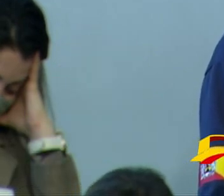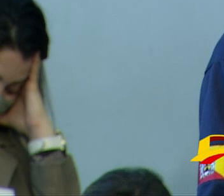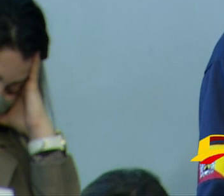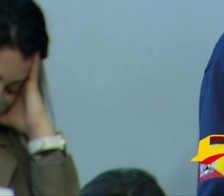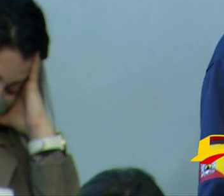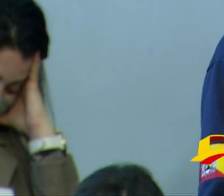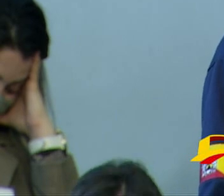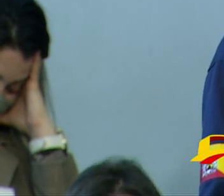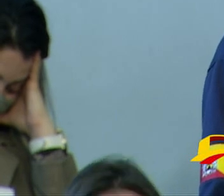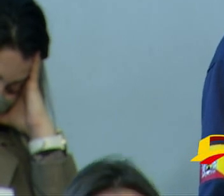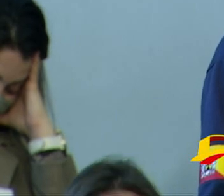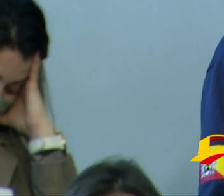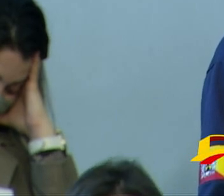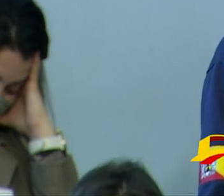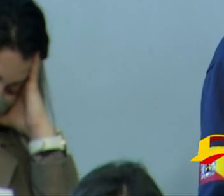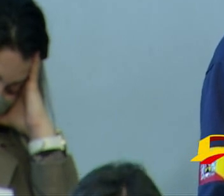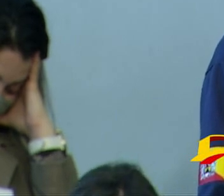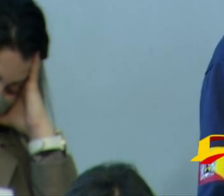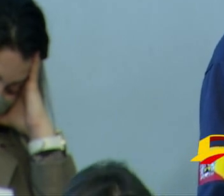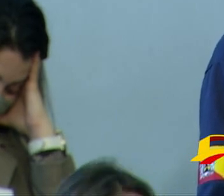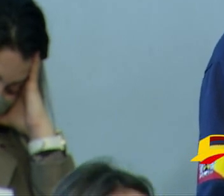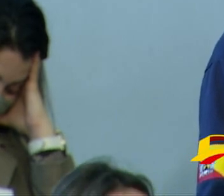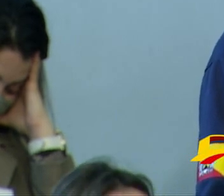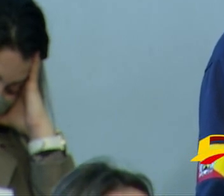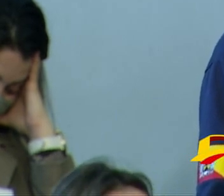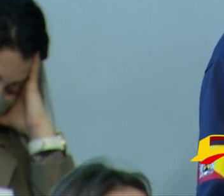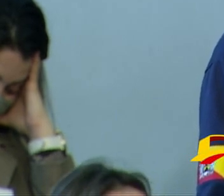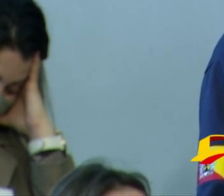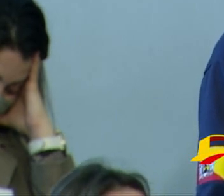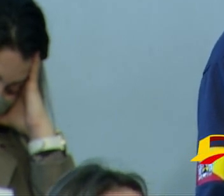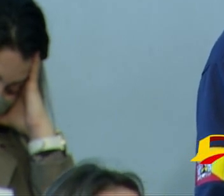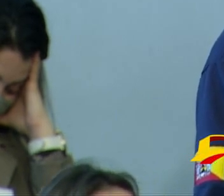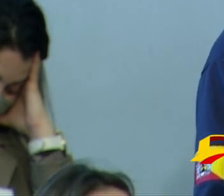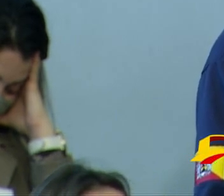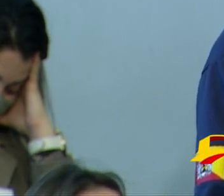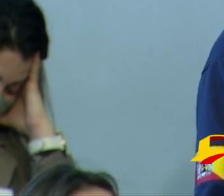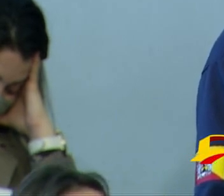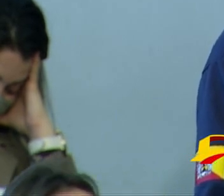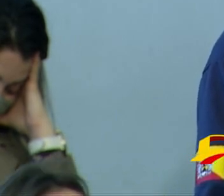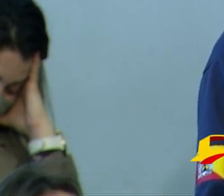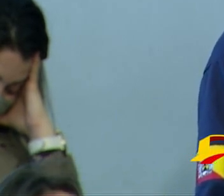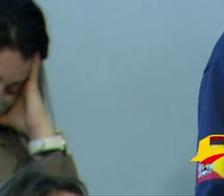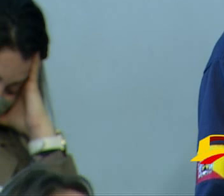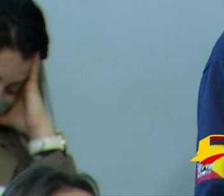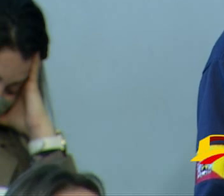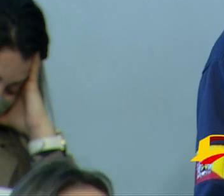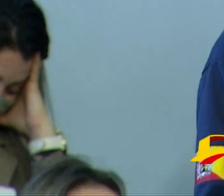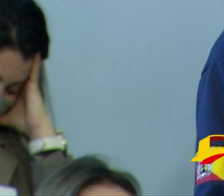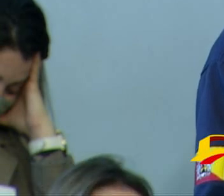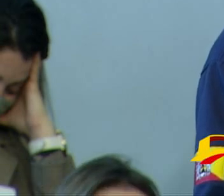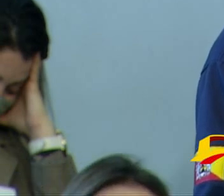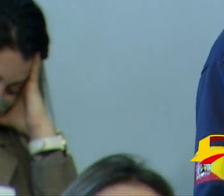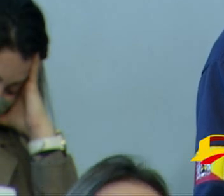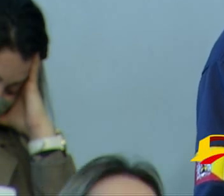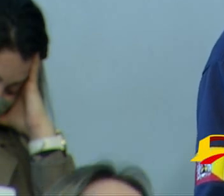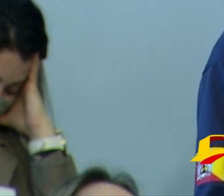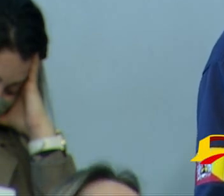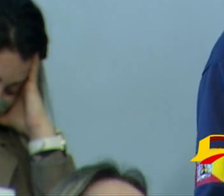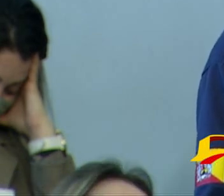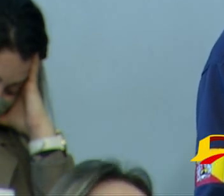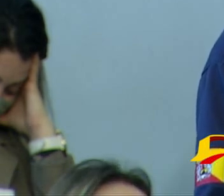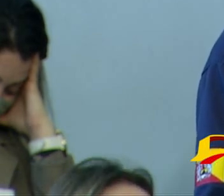atendimentos a essas ocorrências realizadas pela promed proporcionou né a nossa cidade